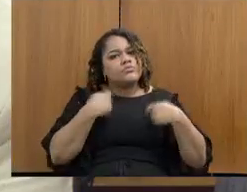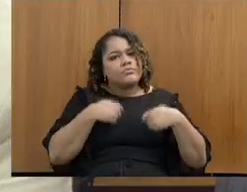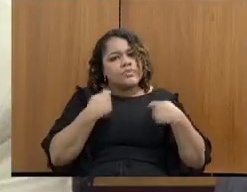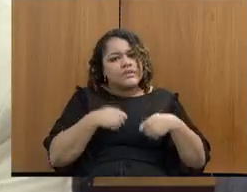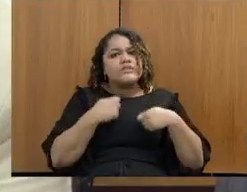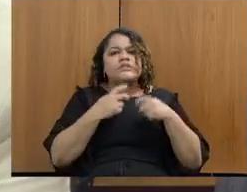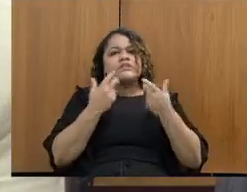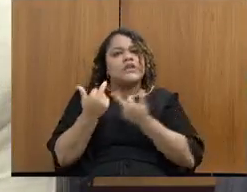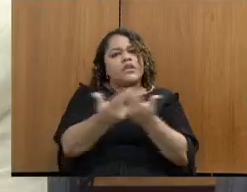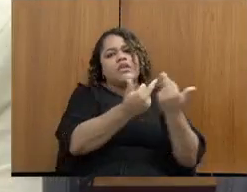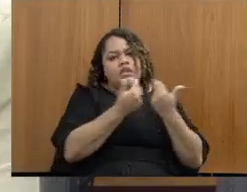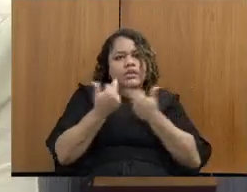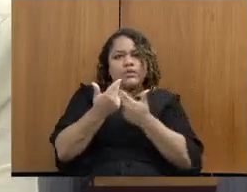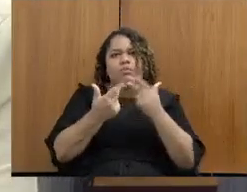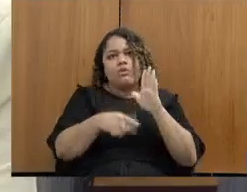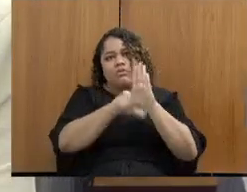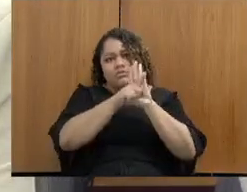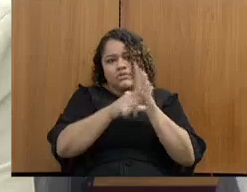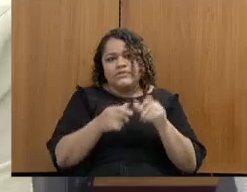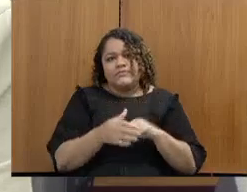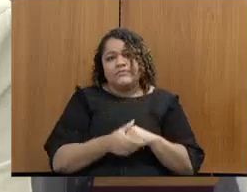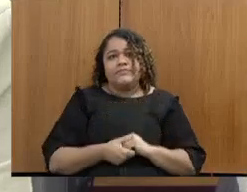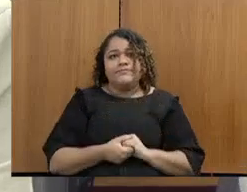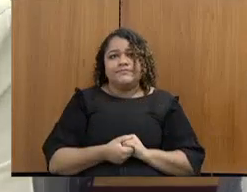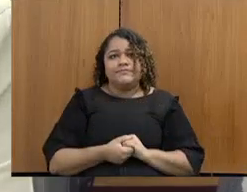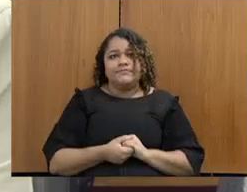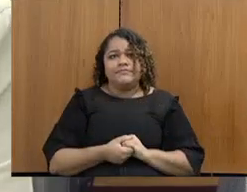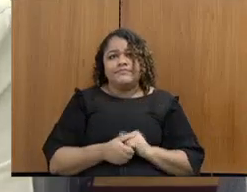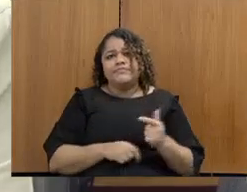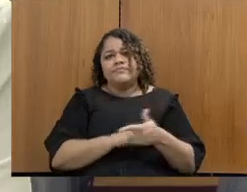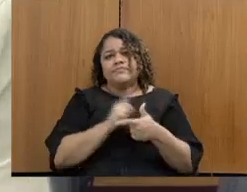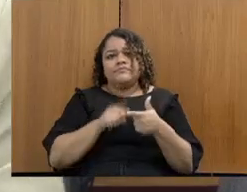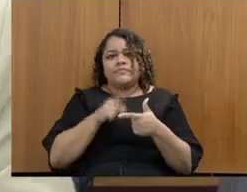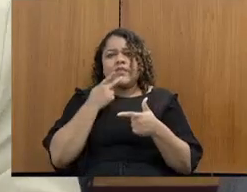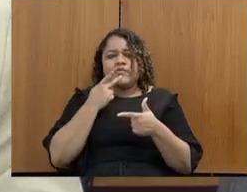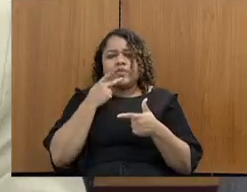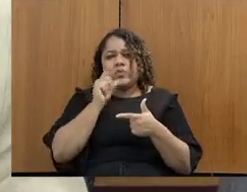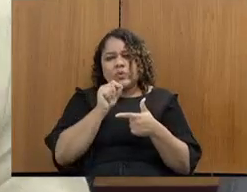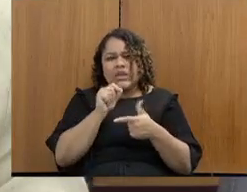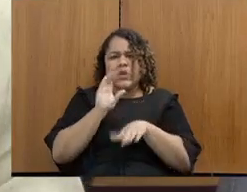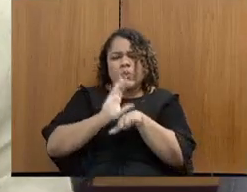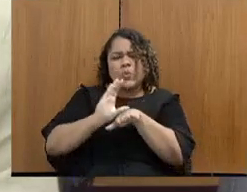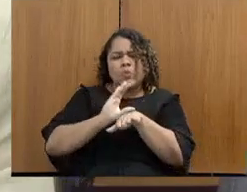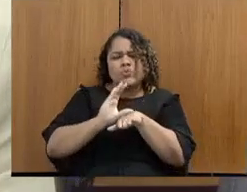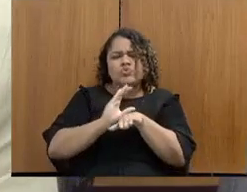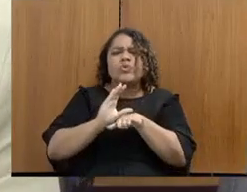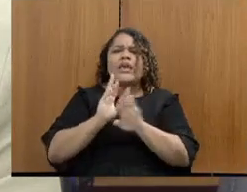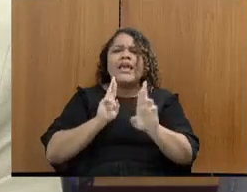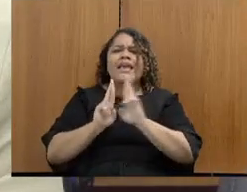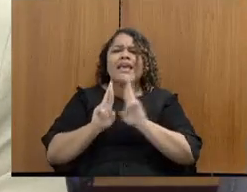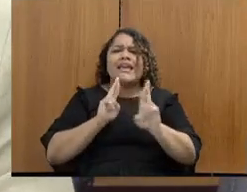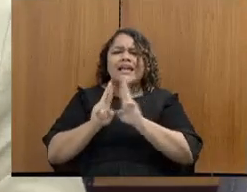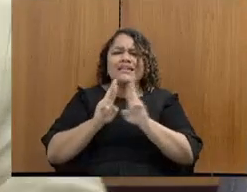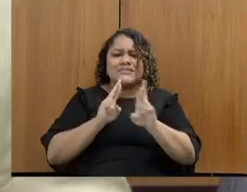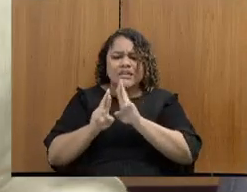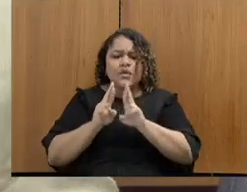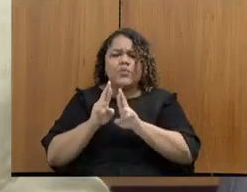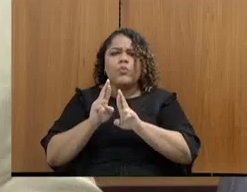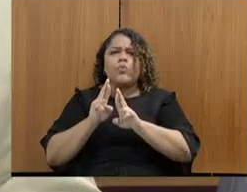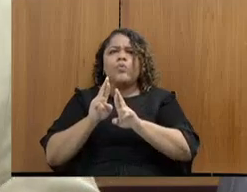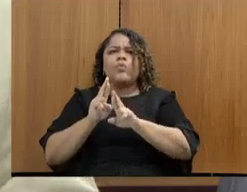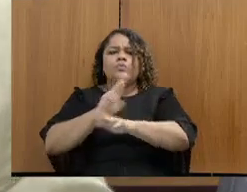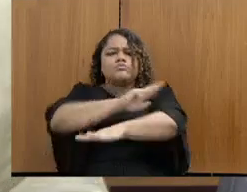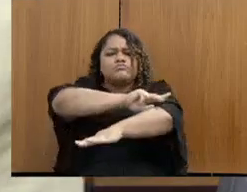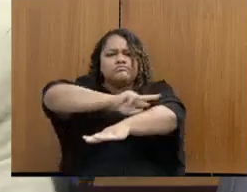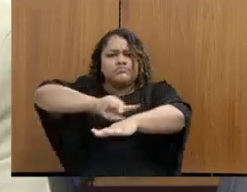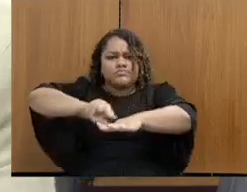Imparcial E aí o outro aqui relação ético raciais no na atuação policial militar à esquerda